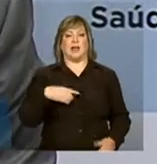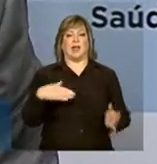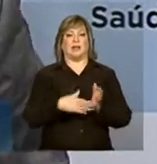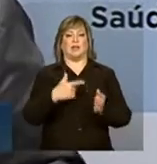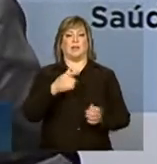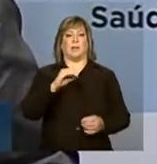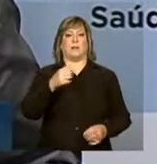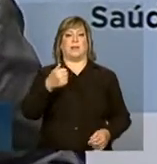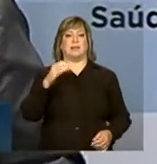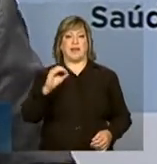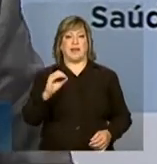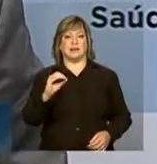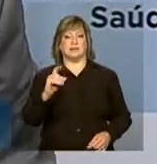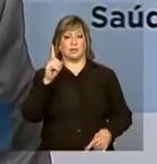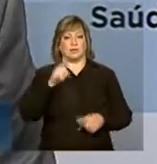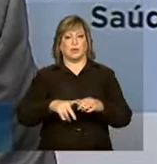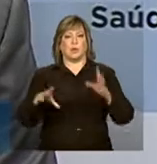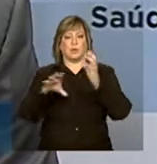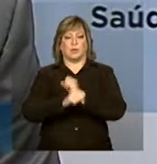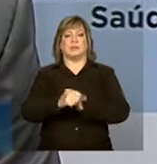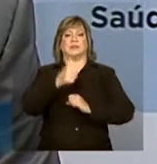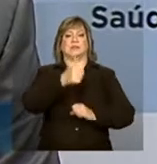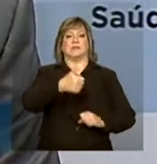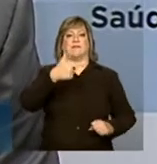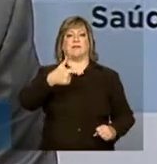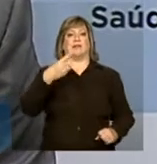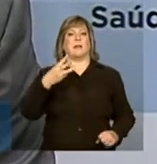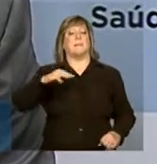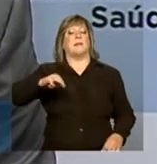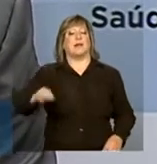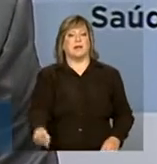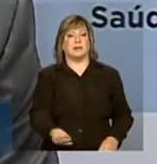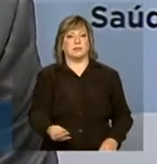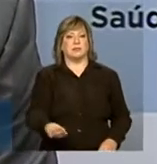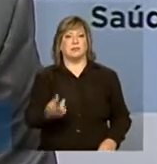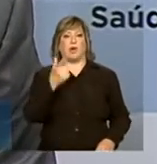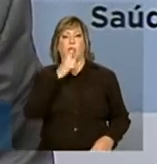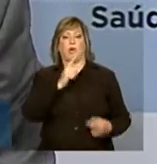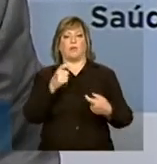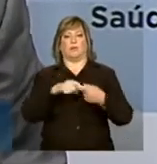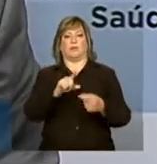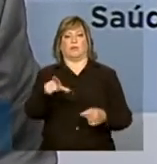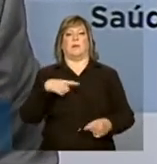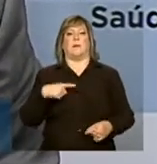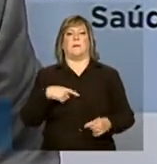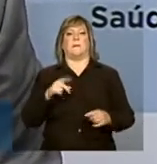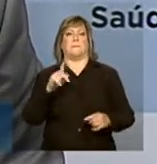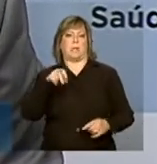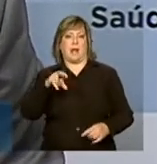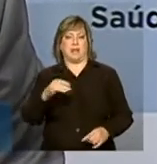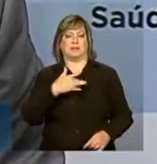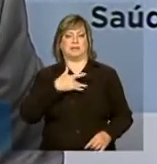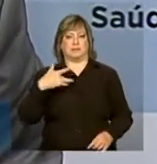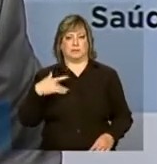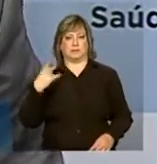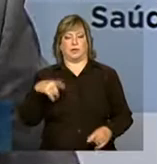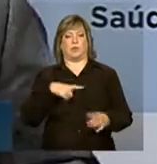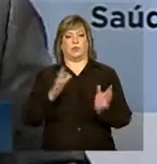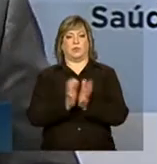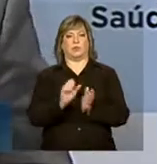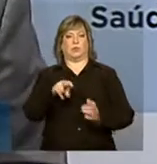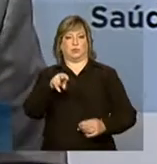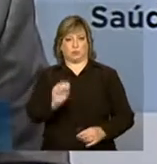2010, o ressarcimento total tinha sido de 123 milhões recuperados dos planos de saúde para o Sistema Único de